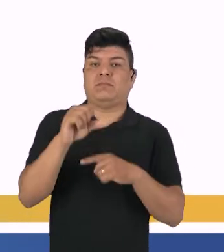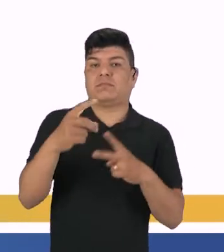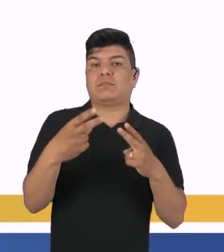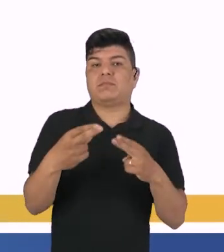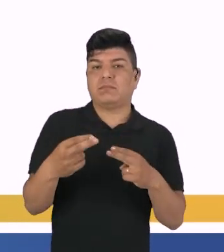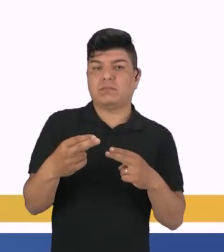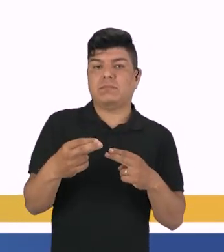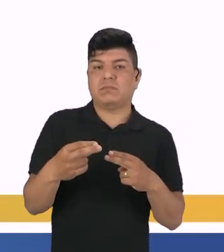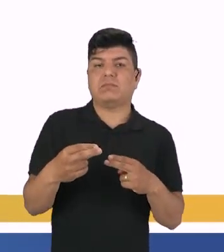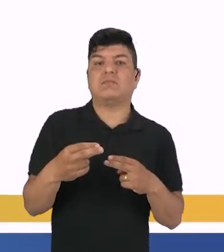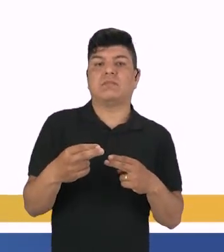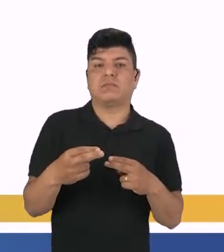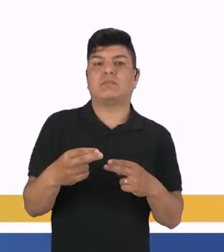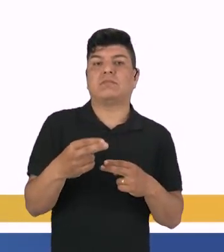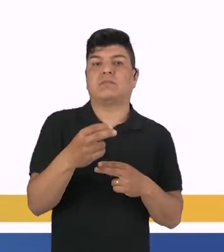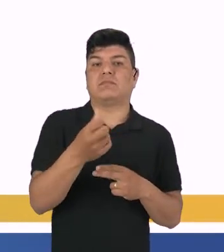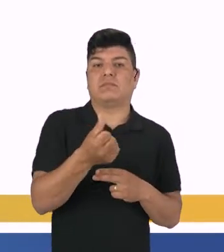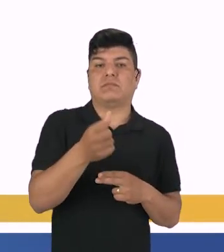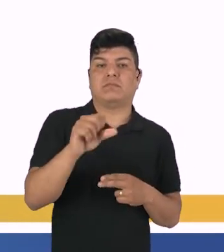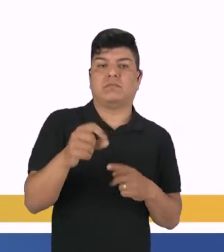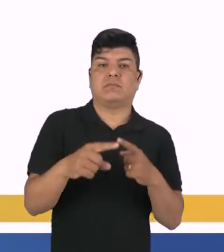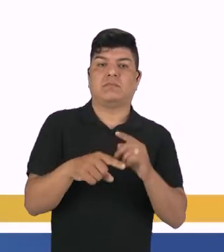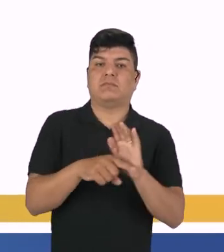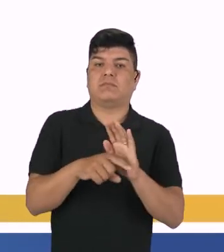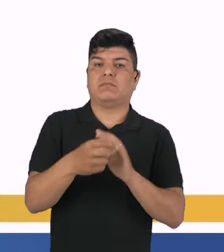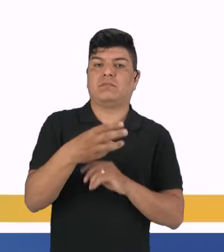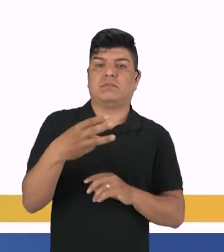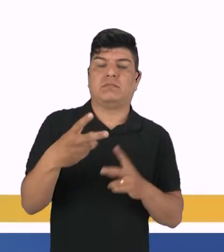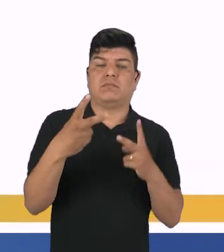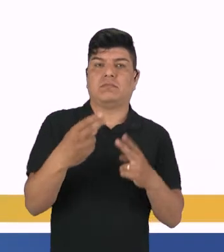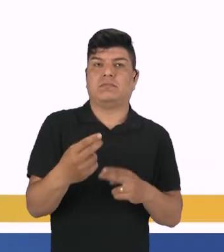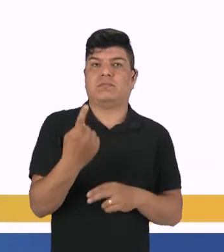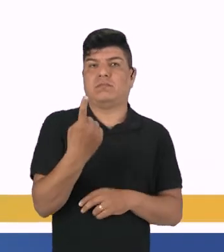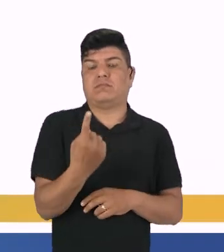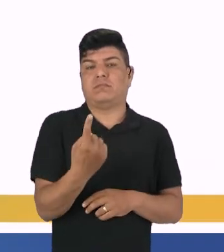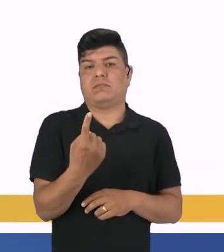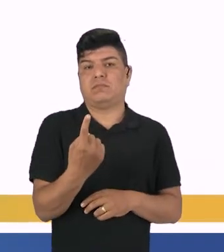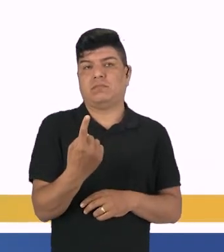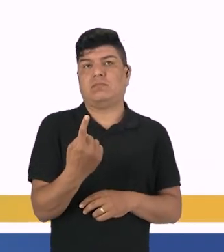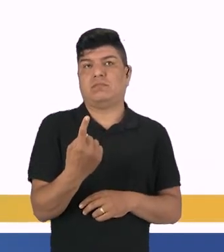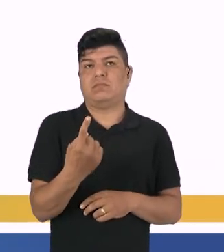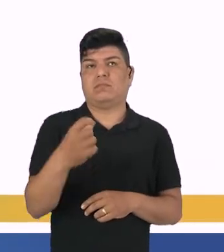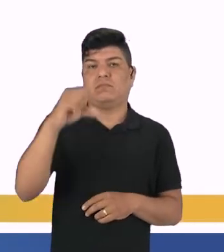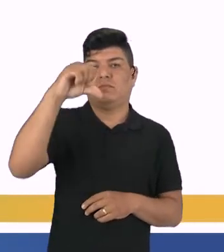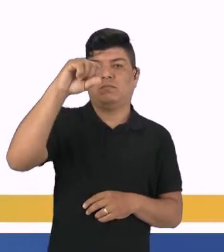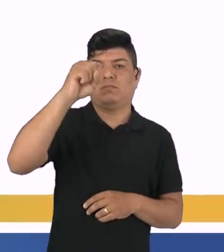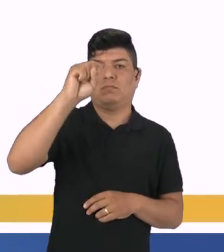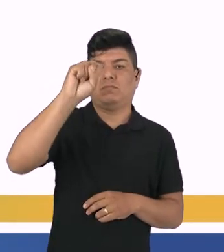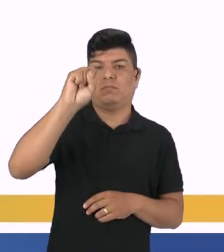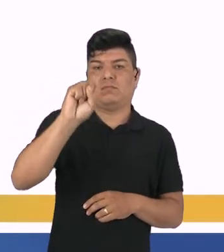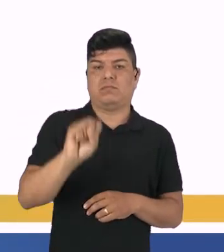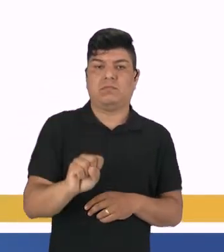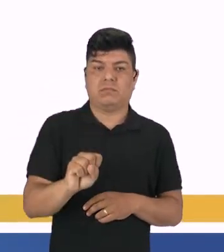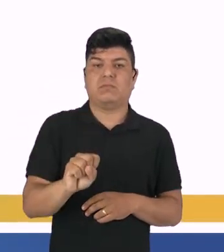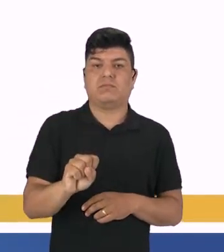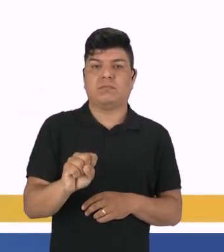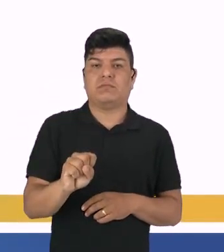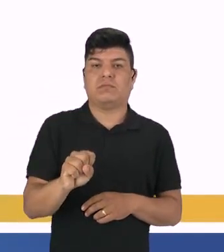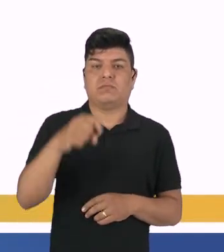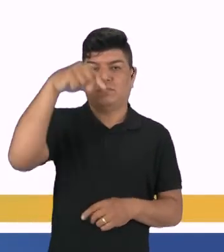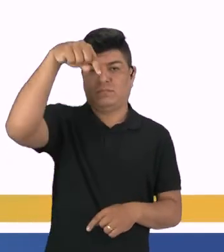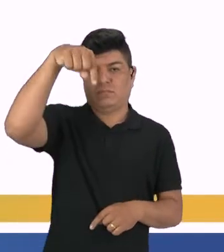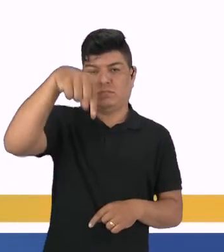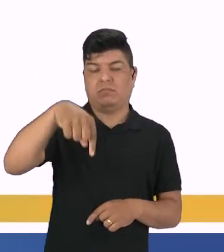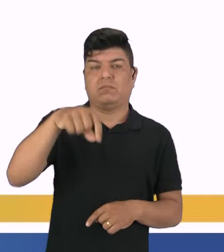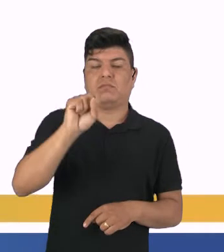vezes 9, 63. Então, 64 menos 63, resta 1. Aí eu vou descer lá, a setinha mostrando, vou descer o último